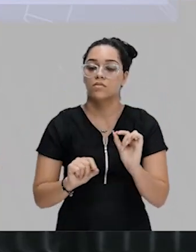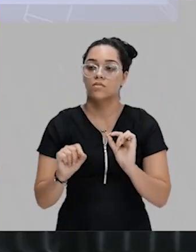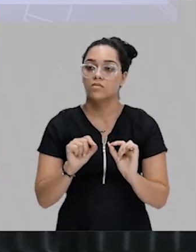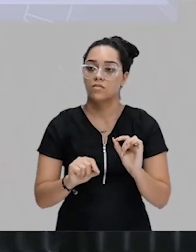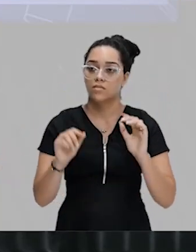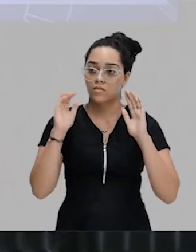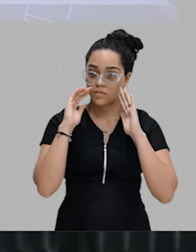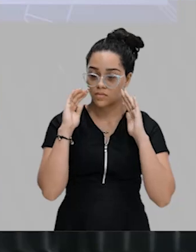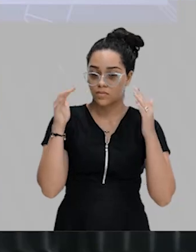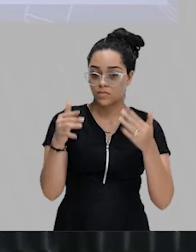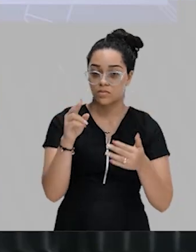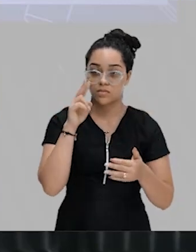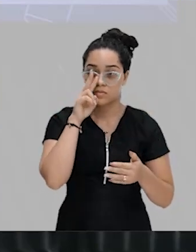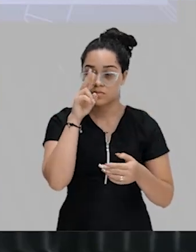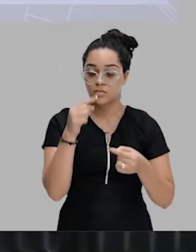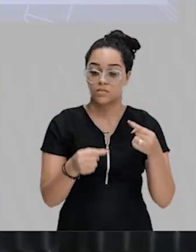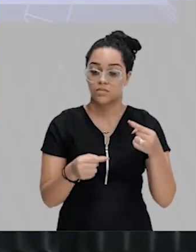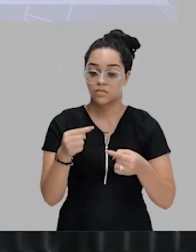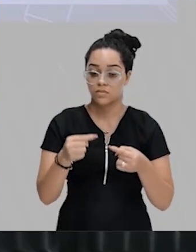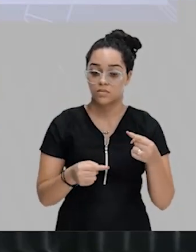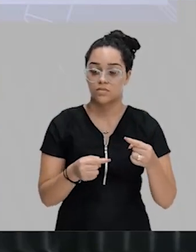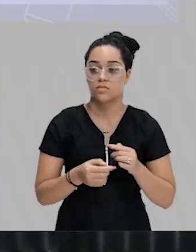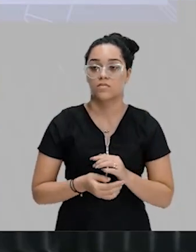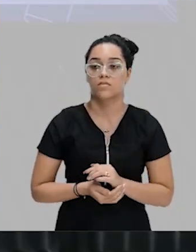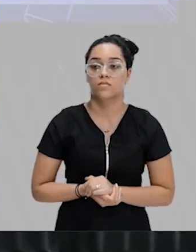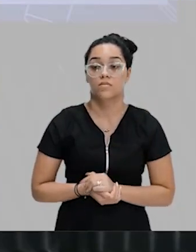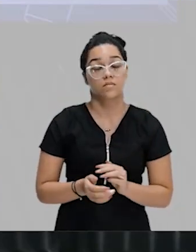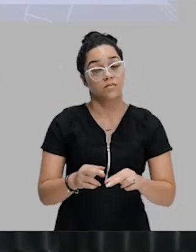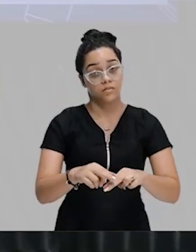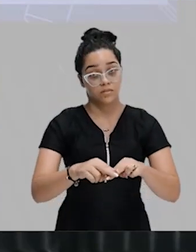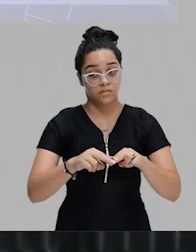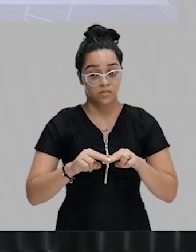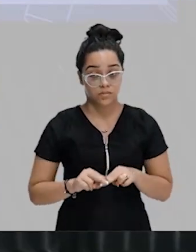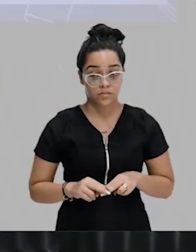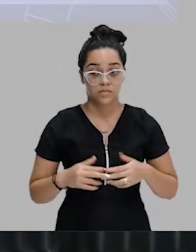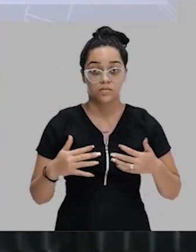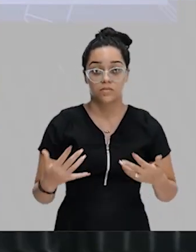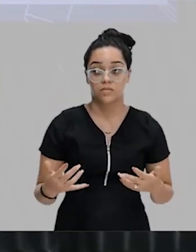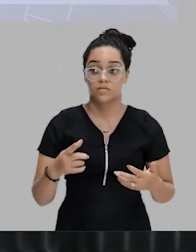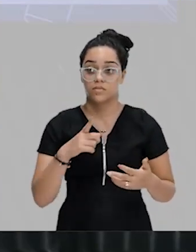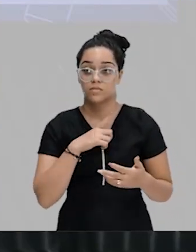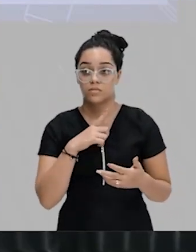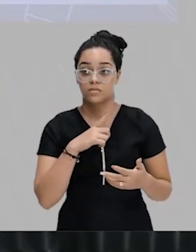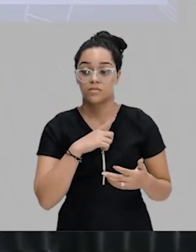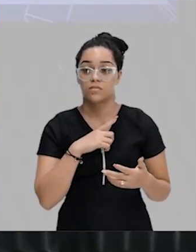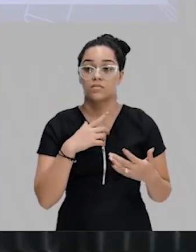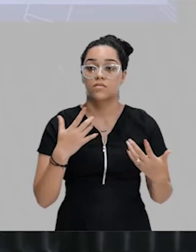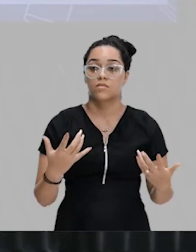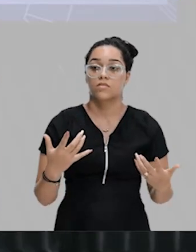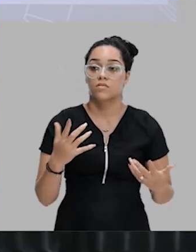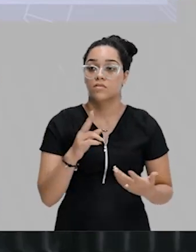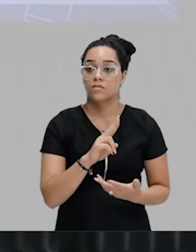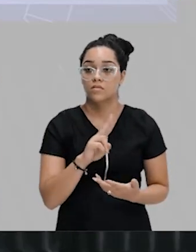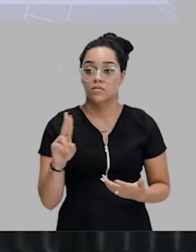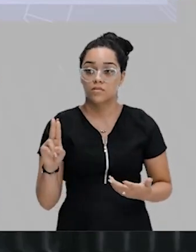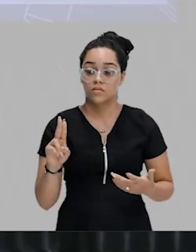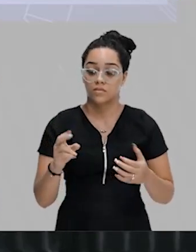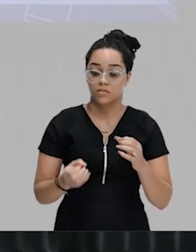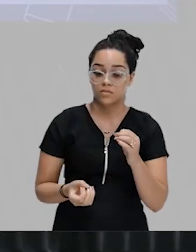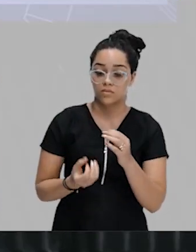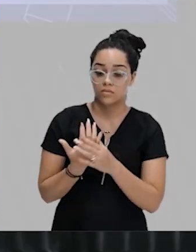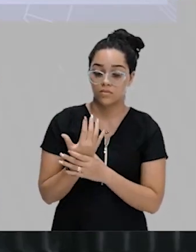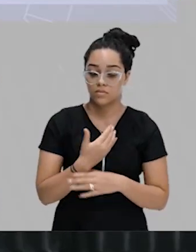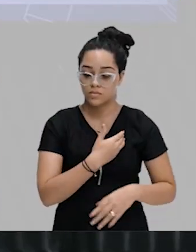centralizar o poder político em suas mãos. Dessa forma, levando ao que nós vamos chamar de nascimento dos